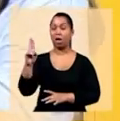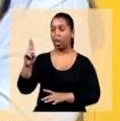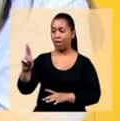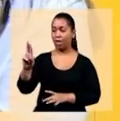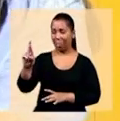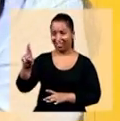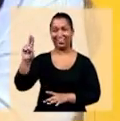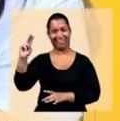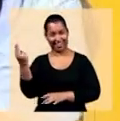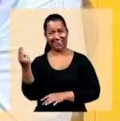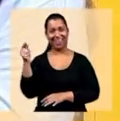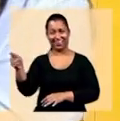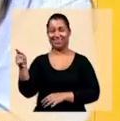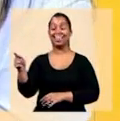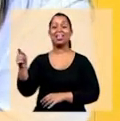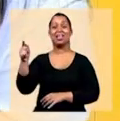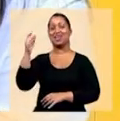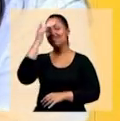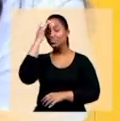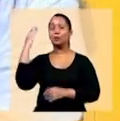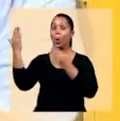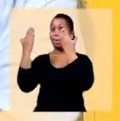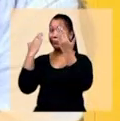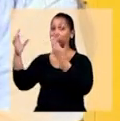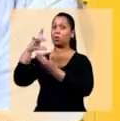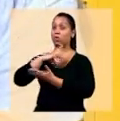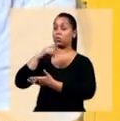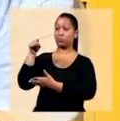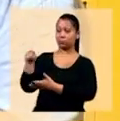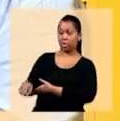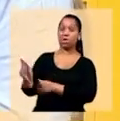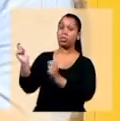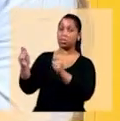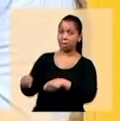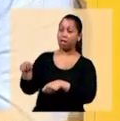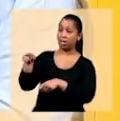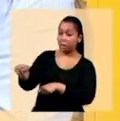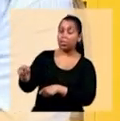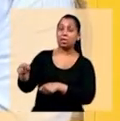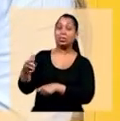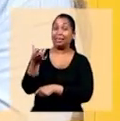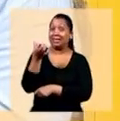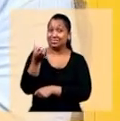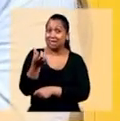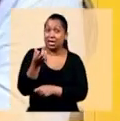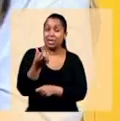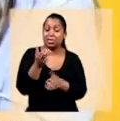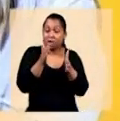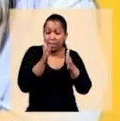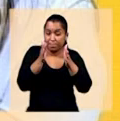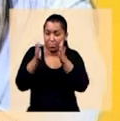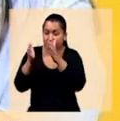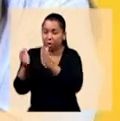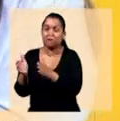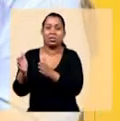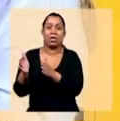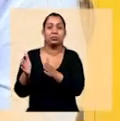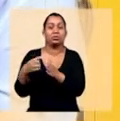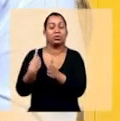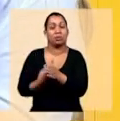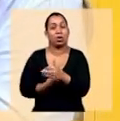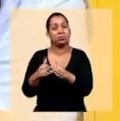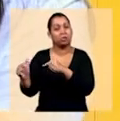humanos, juntamente com o psicólogo organizacional. Nós chamamos isso a gestão de pessoas, ela tem 6 processos,